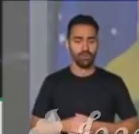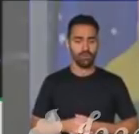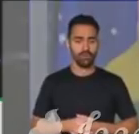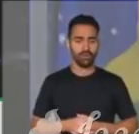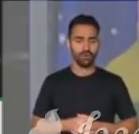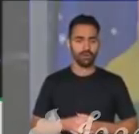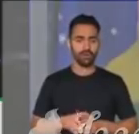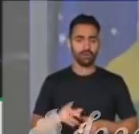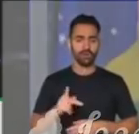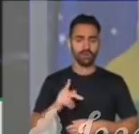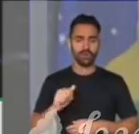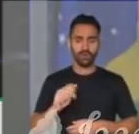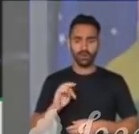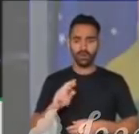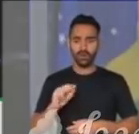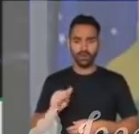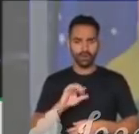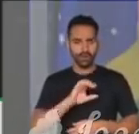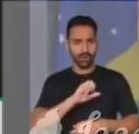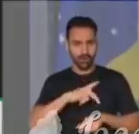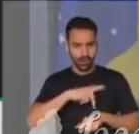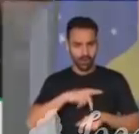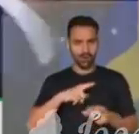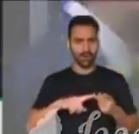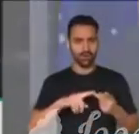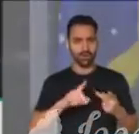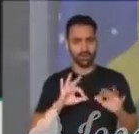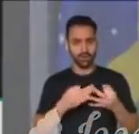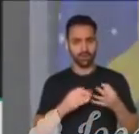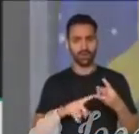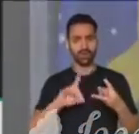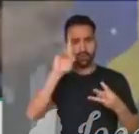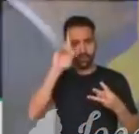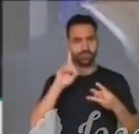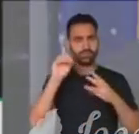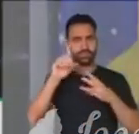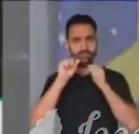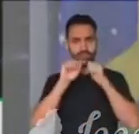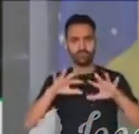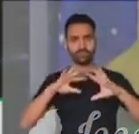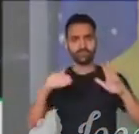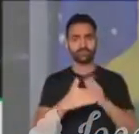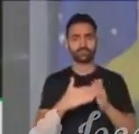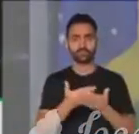Pátria, família, Deus. Deus abençoe todos vocês. Deus abençoe o Brasil.